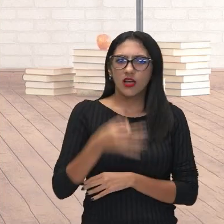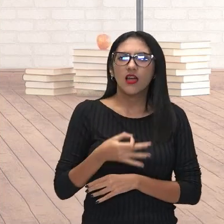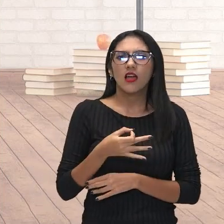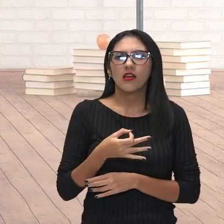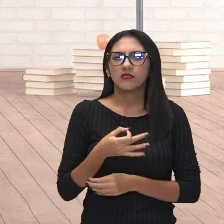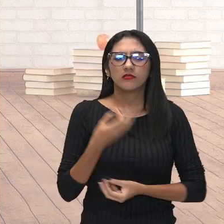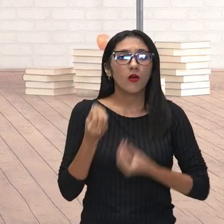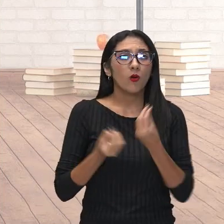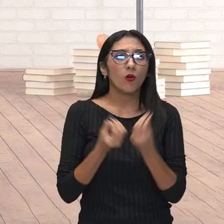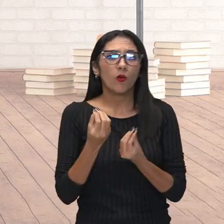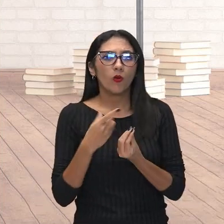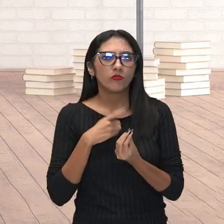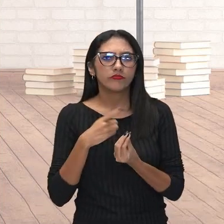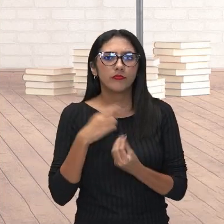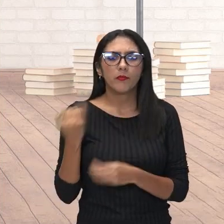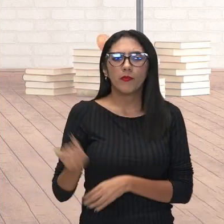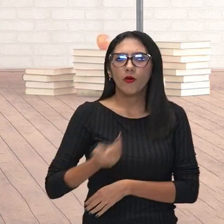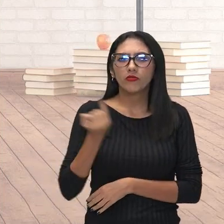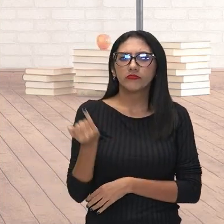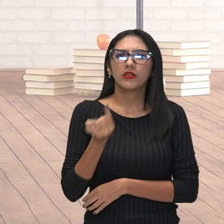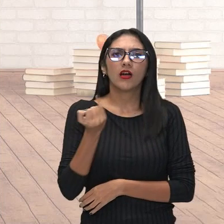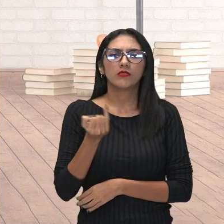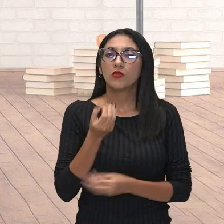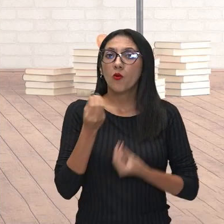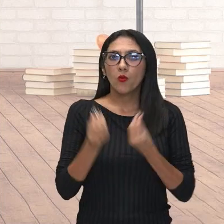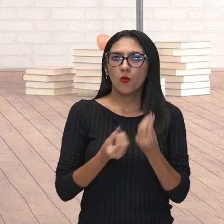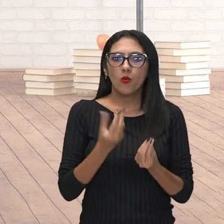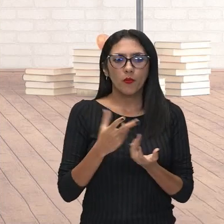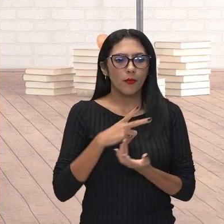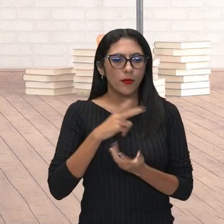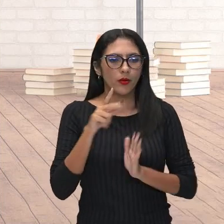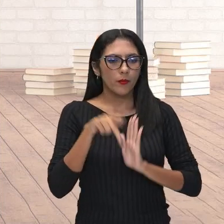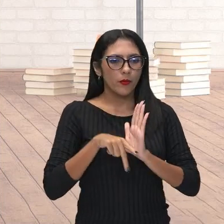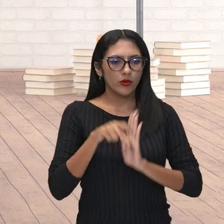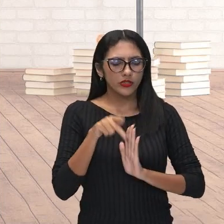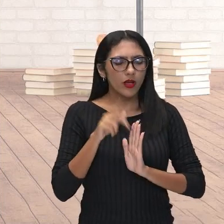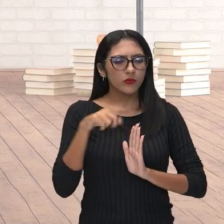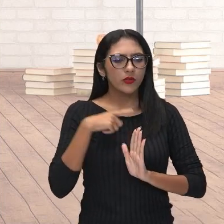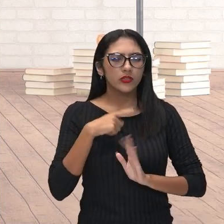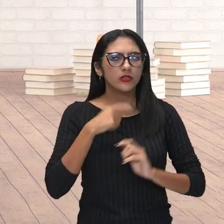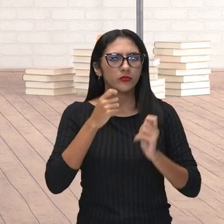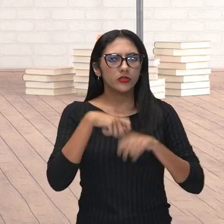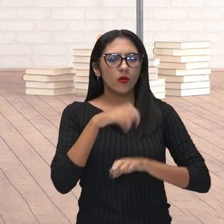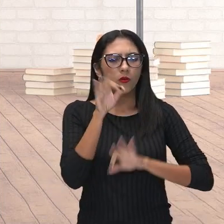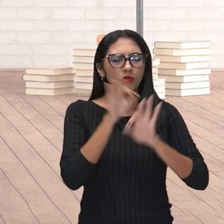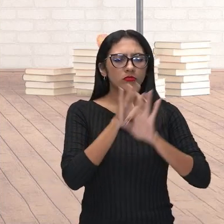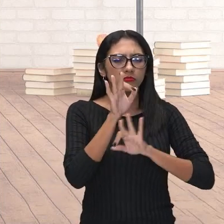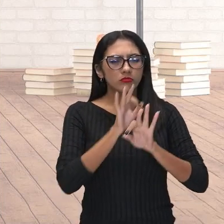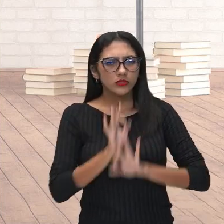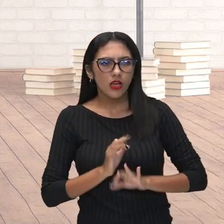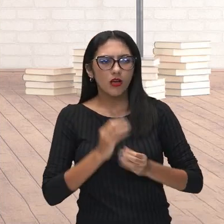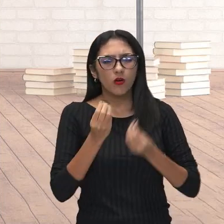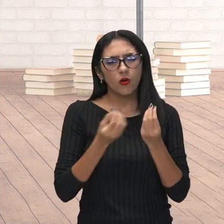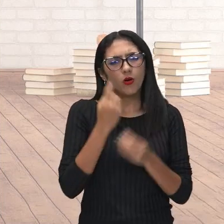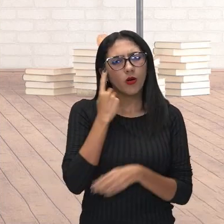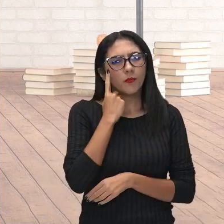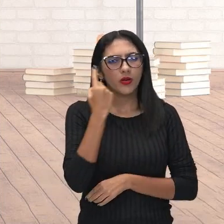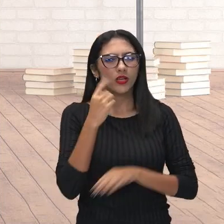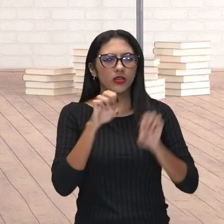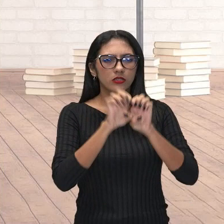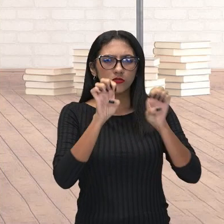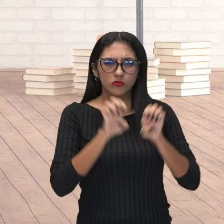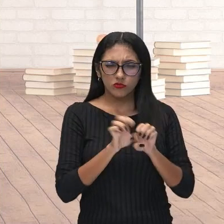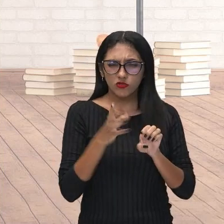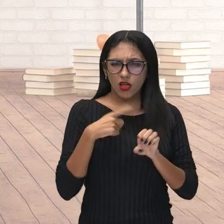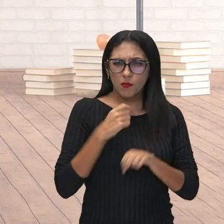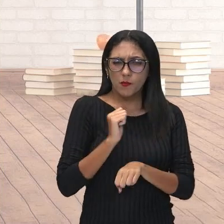do projeto de vida? Como o meu projeto de vida ele pode ser estruturado? Vocês já pararam para